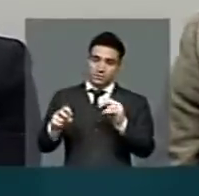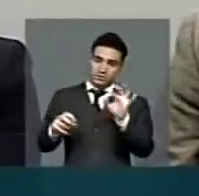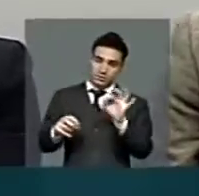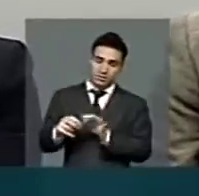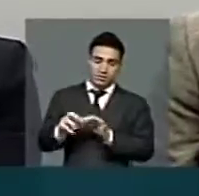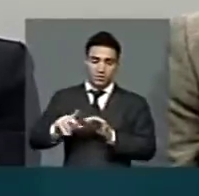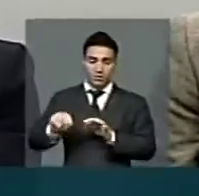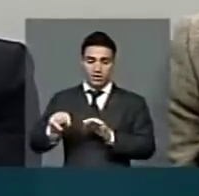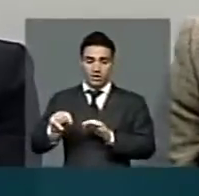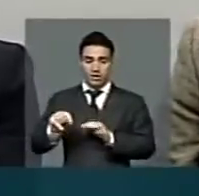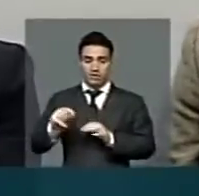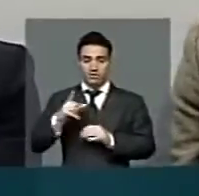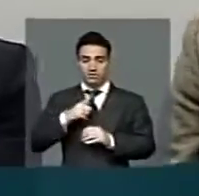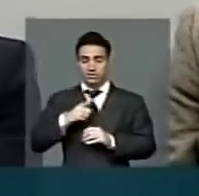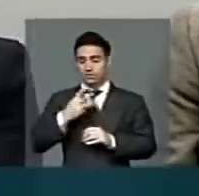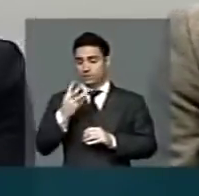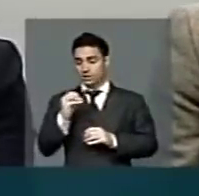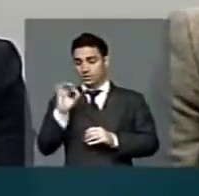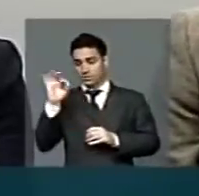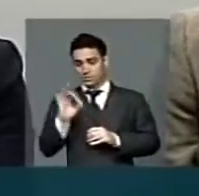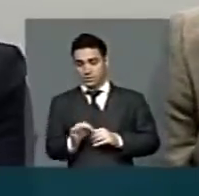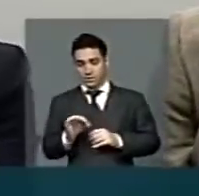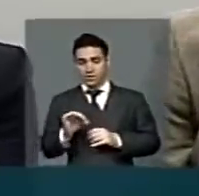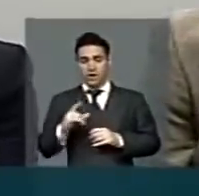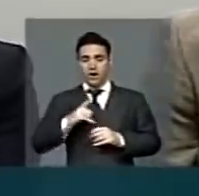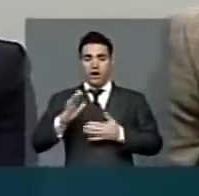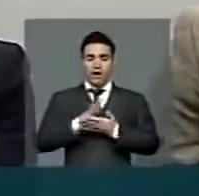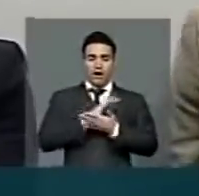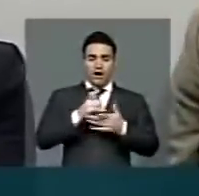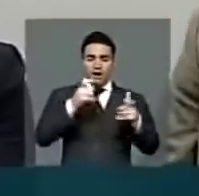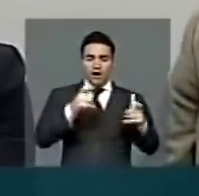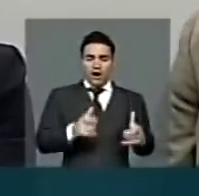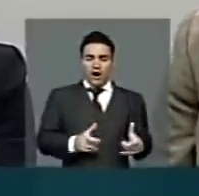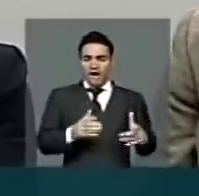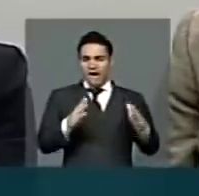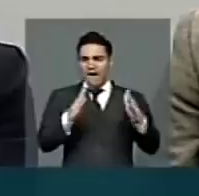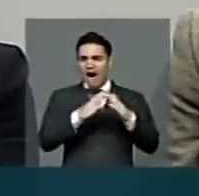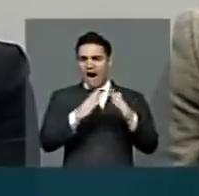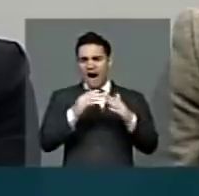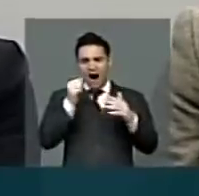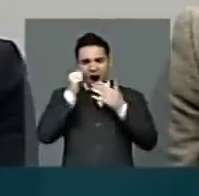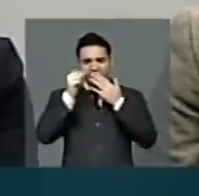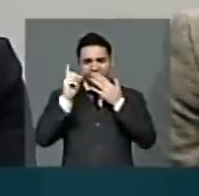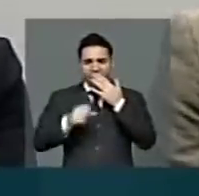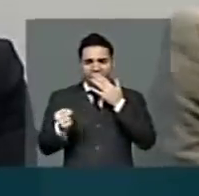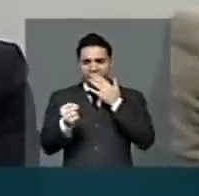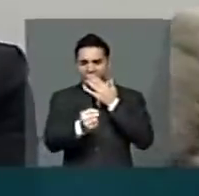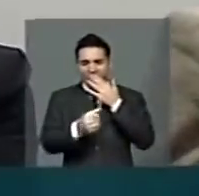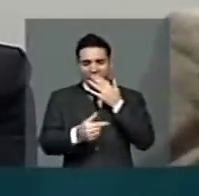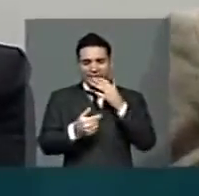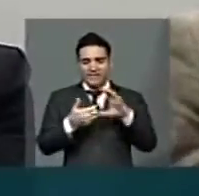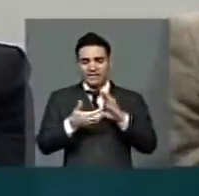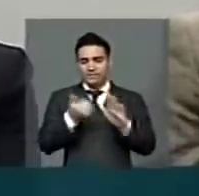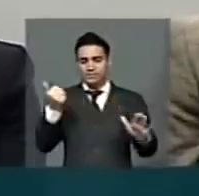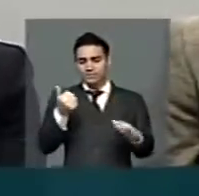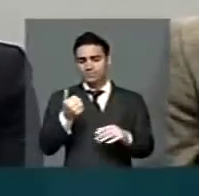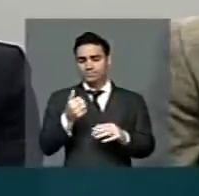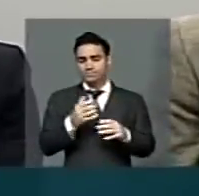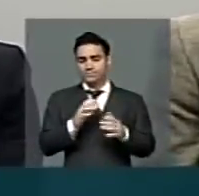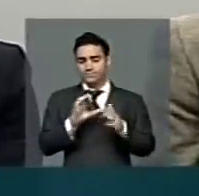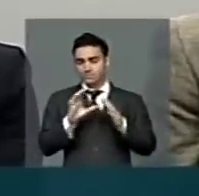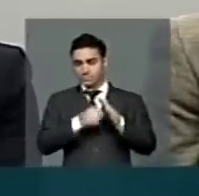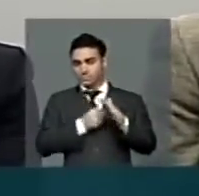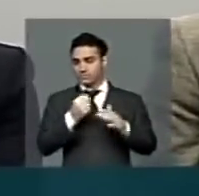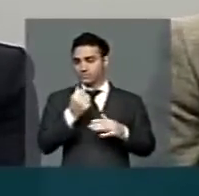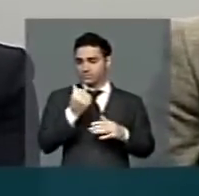Ele fica com 30%. E há casas em que as mulheres são exploradas, que ele se apropria de 60%,